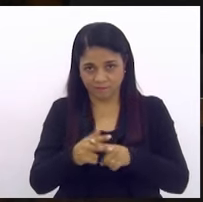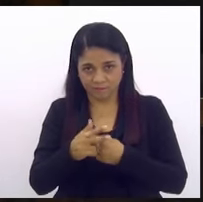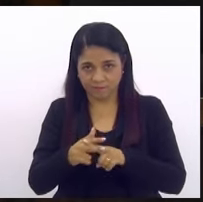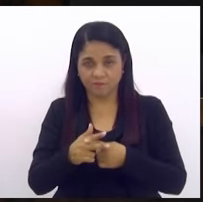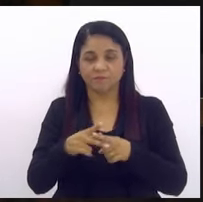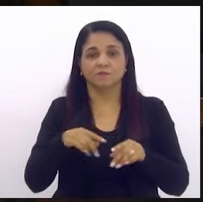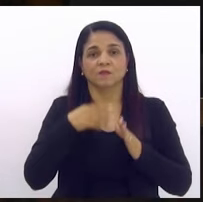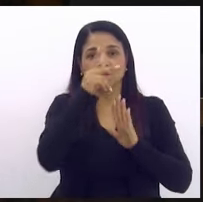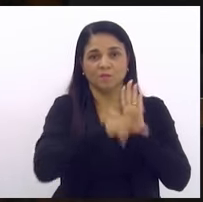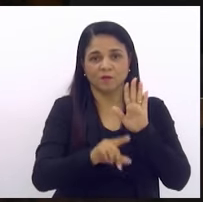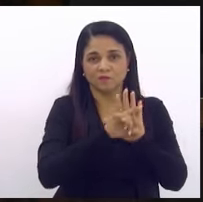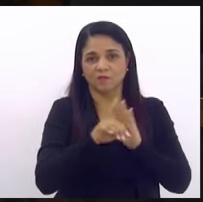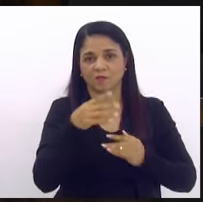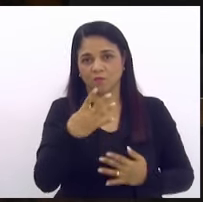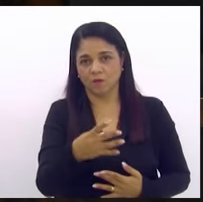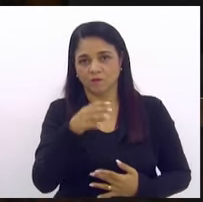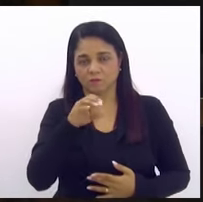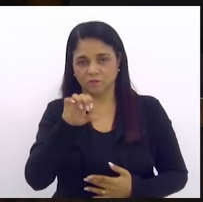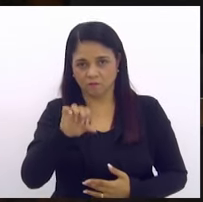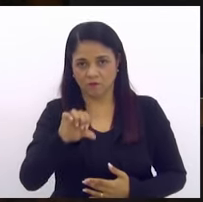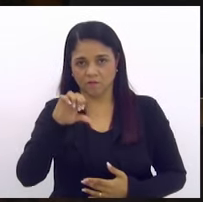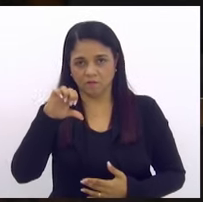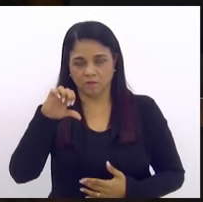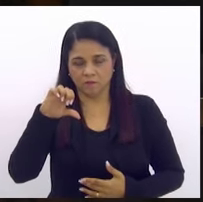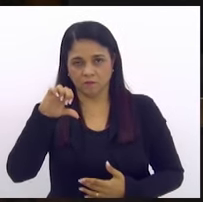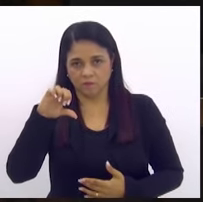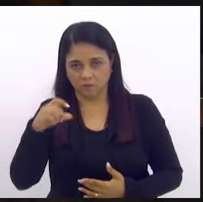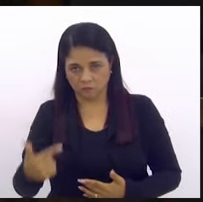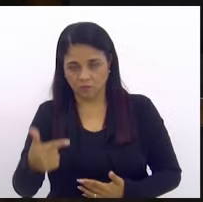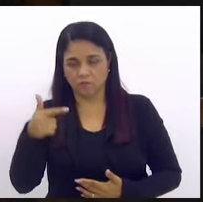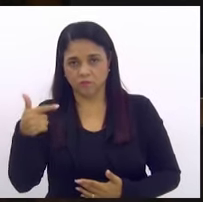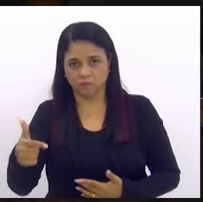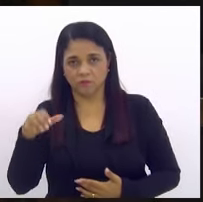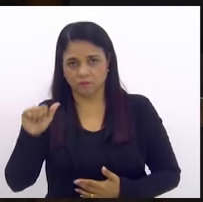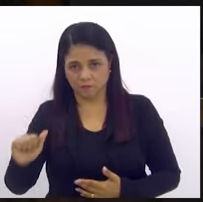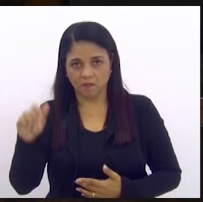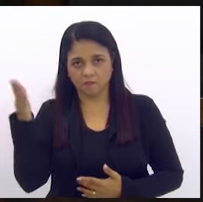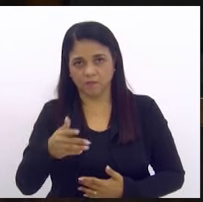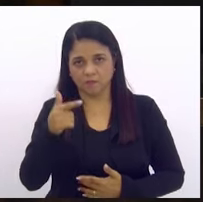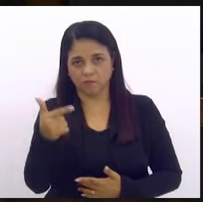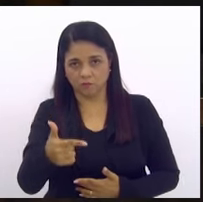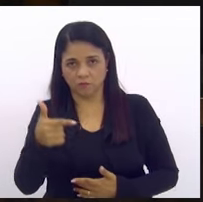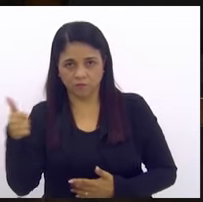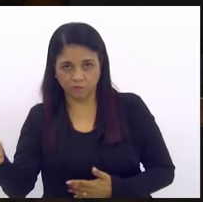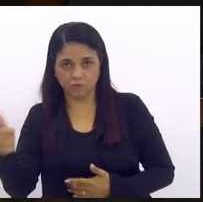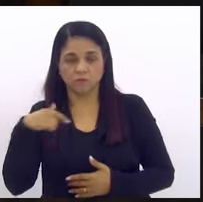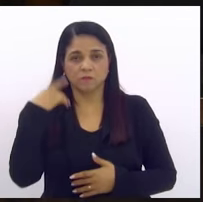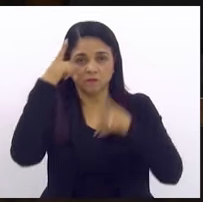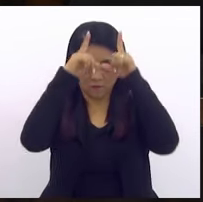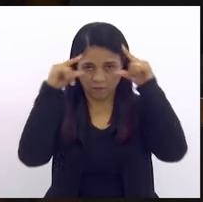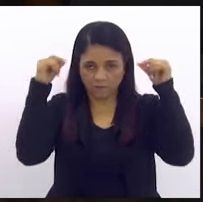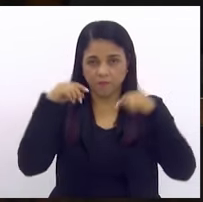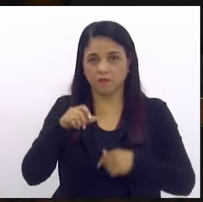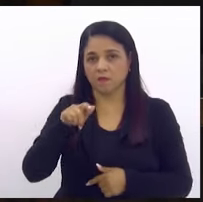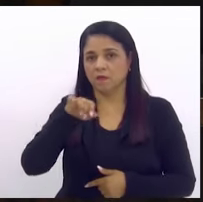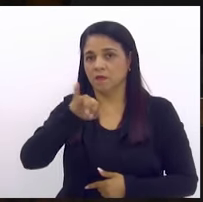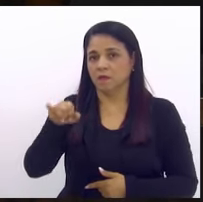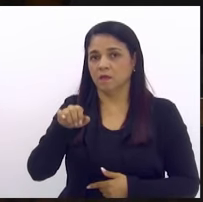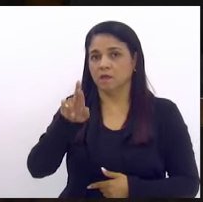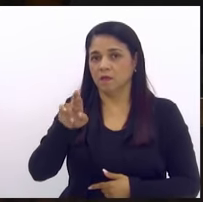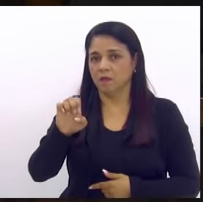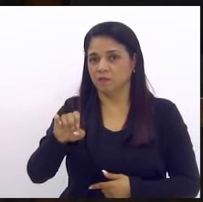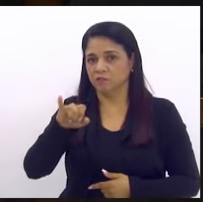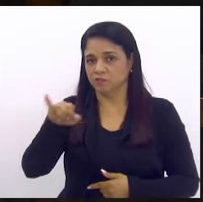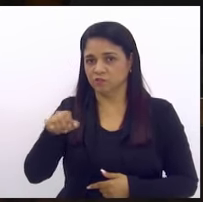ao projeto de lei número 4922-A, de 2021, de autoria da deputada enfermeira Rejane, que estabelece